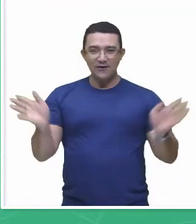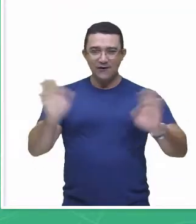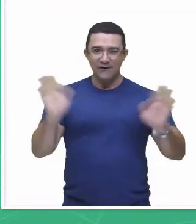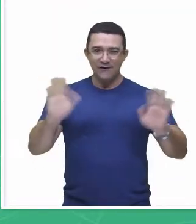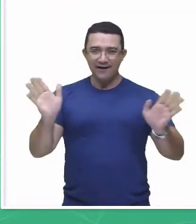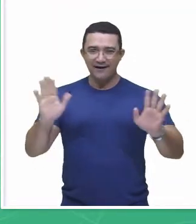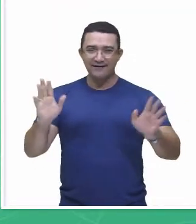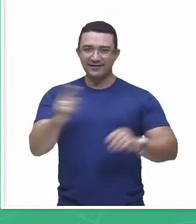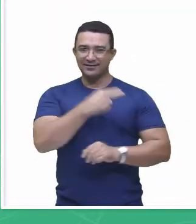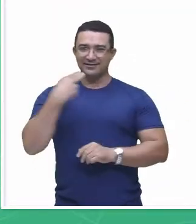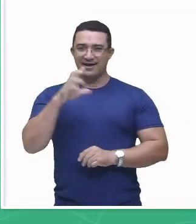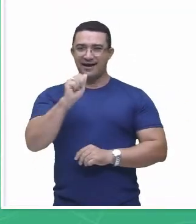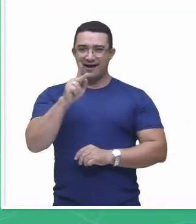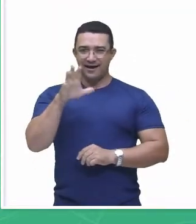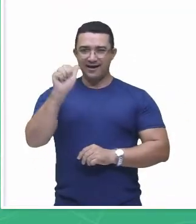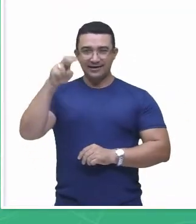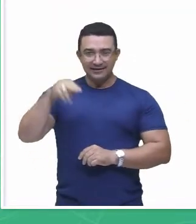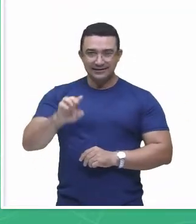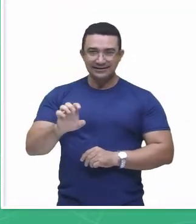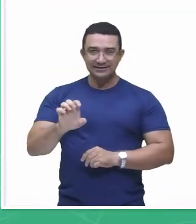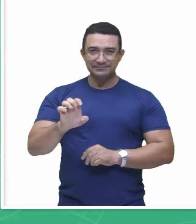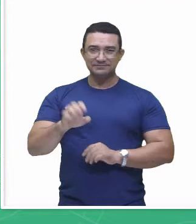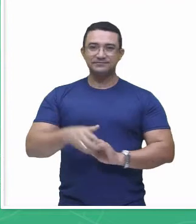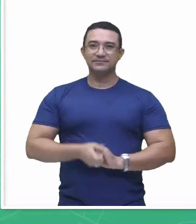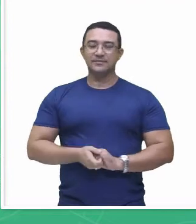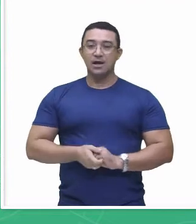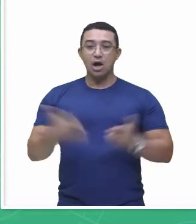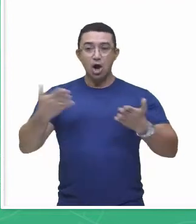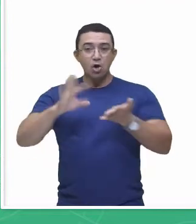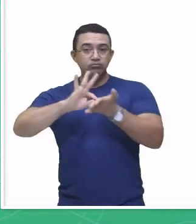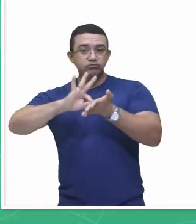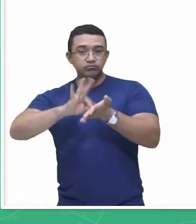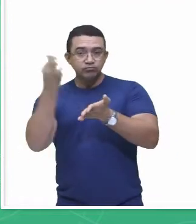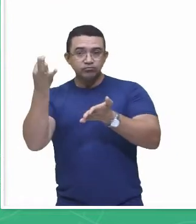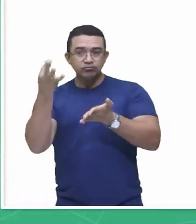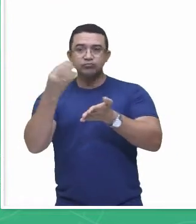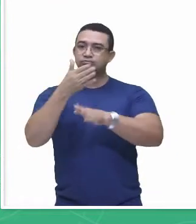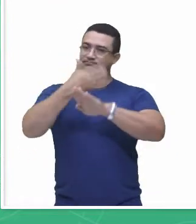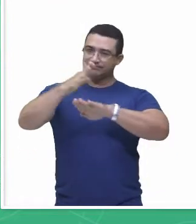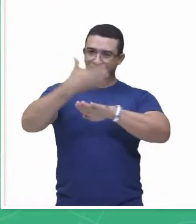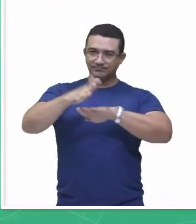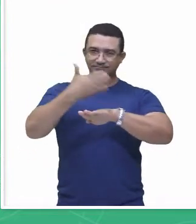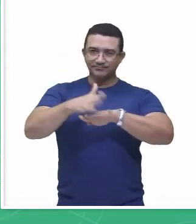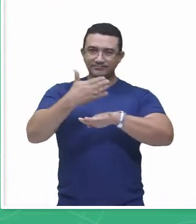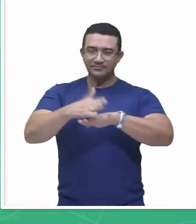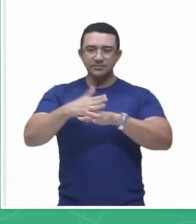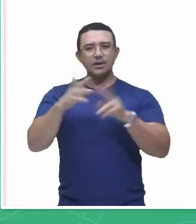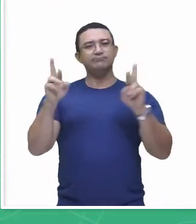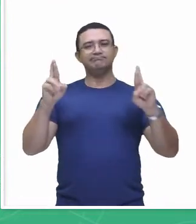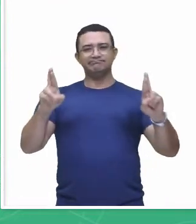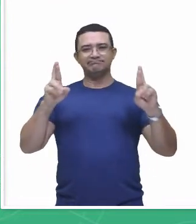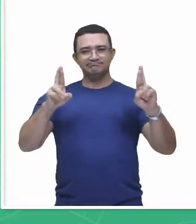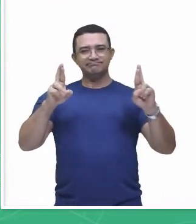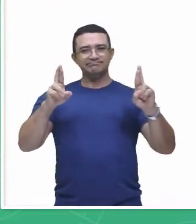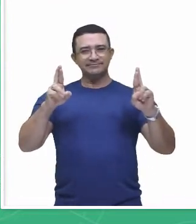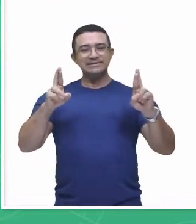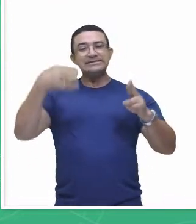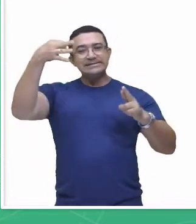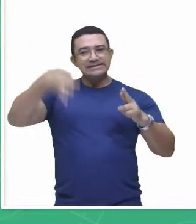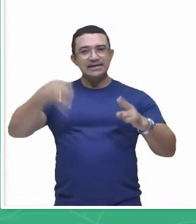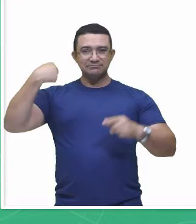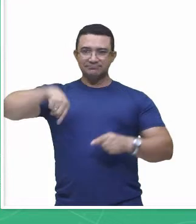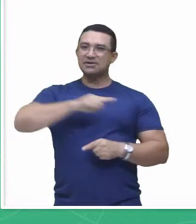Canavati, professora de língua espanhola. Vamos fazer a nossa correção do nosso exercitando? Eu espero que todo mundo... Eu tenho certeza que estava